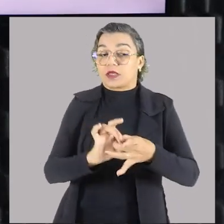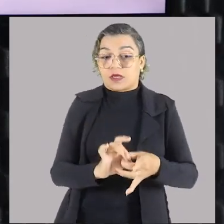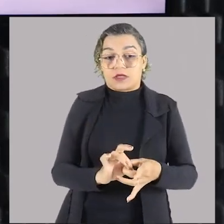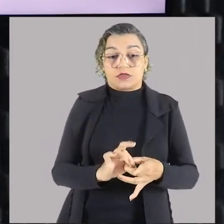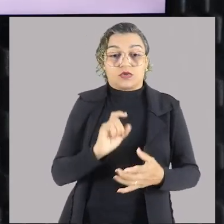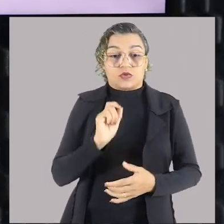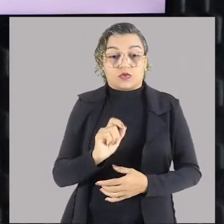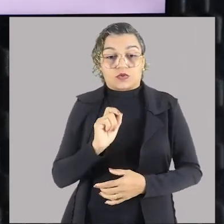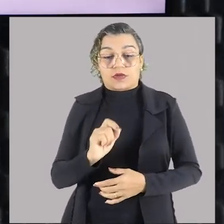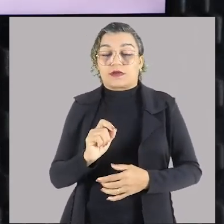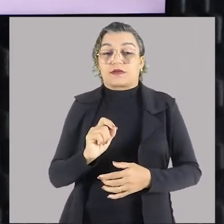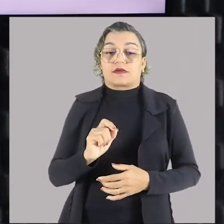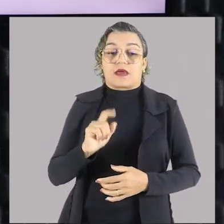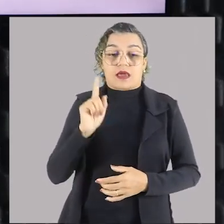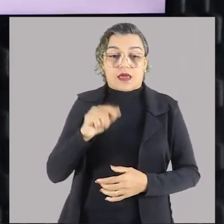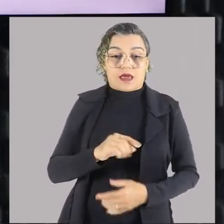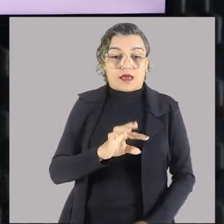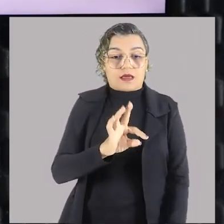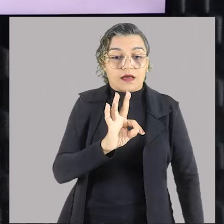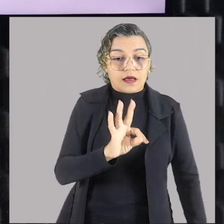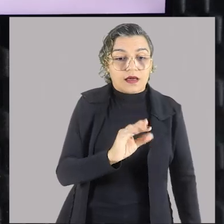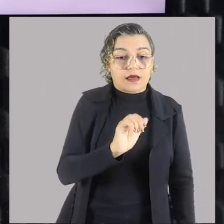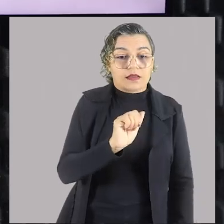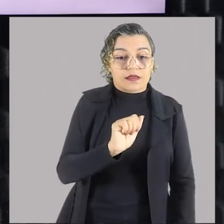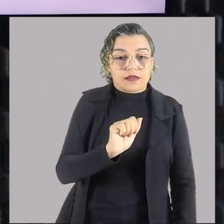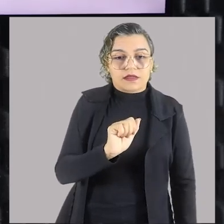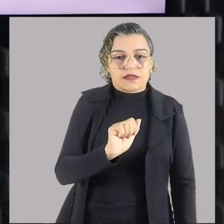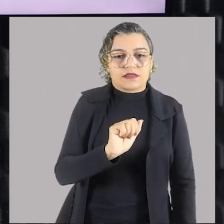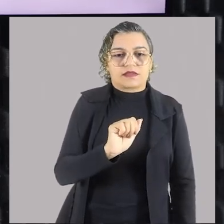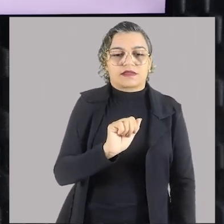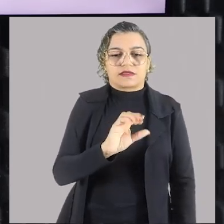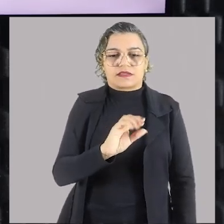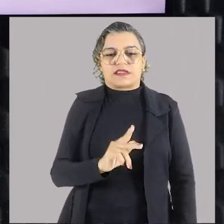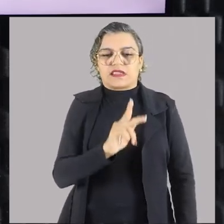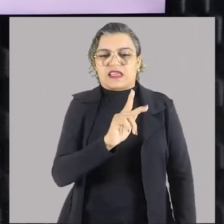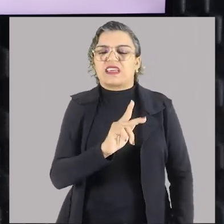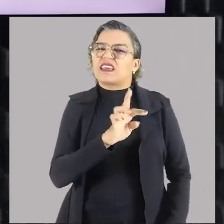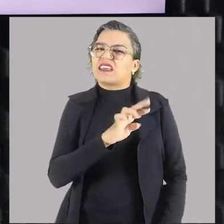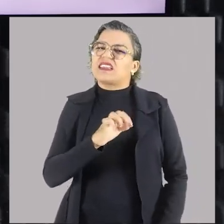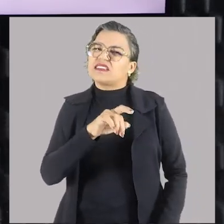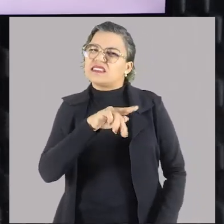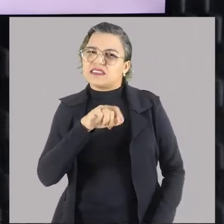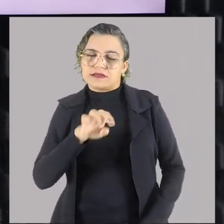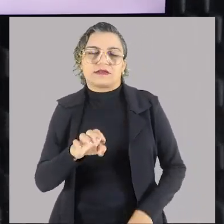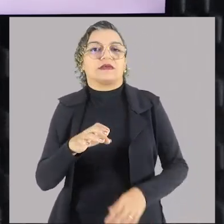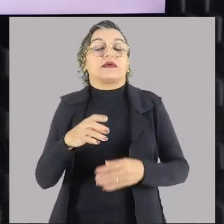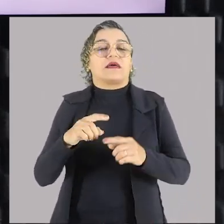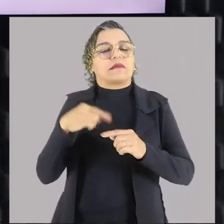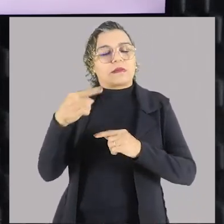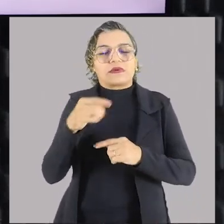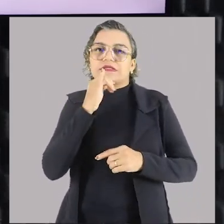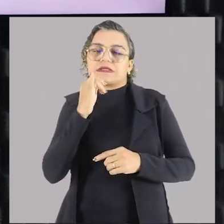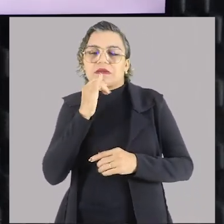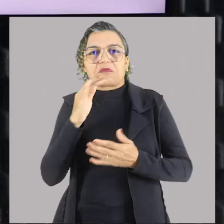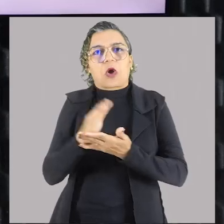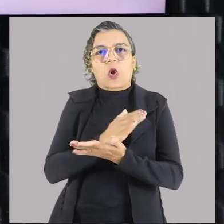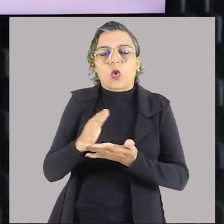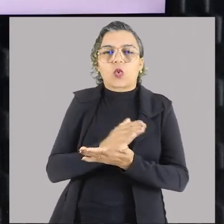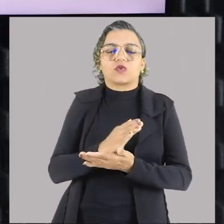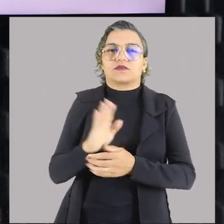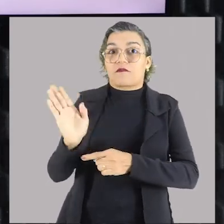para dizer, se acalma, tá? Vai devagar. Também pode ser usado assim. E algo que talvez vocês já viram em filme